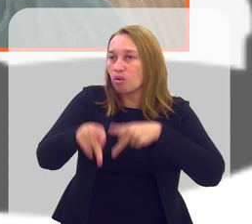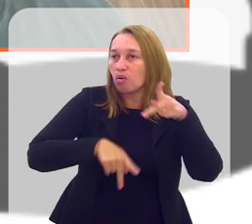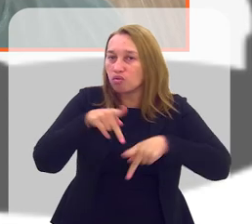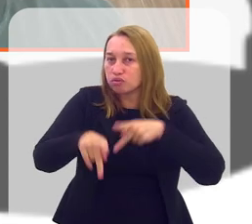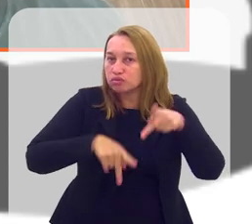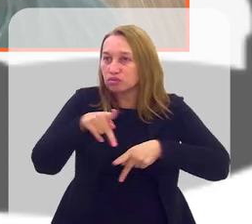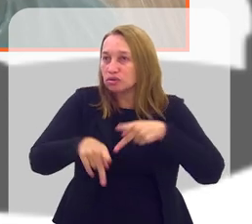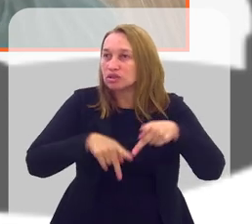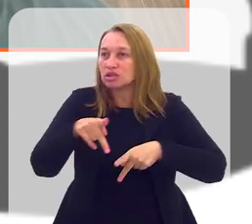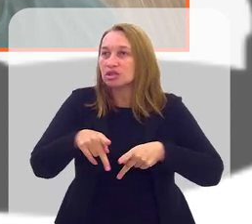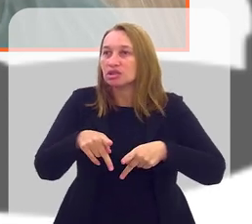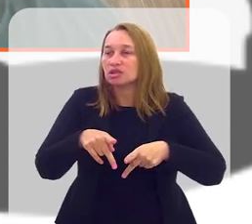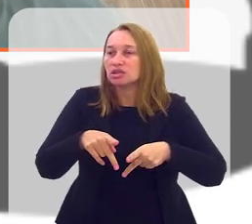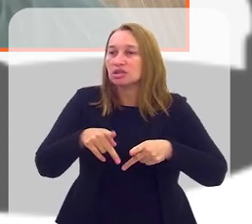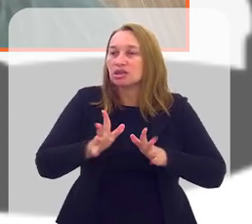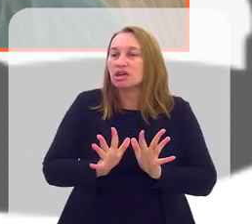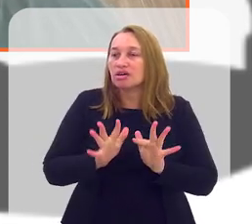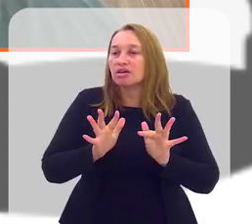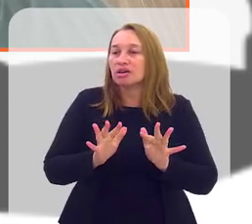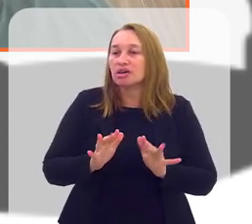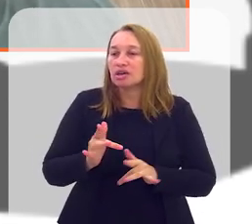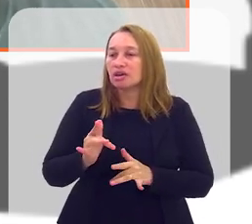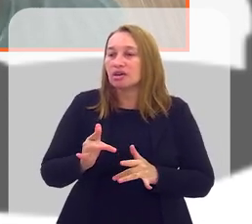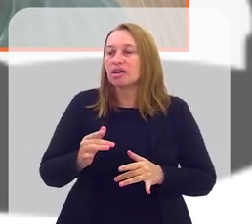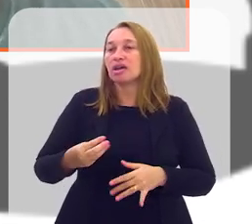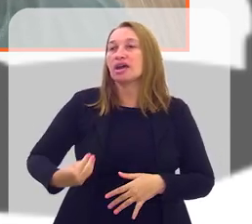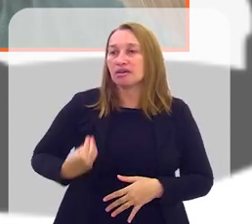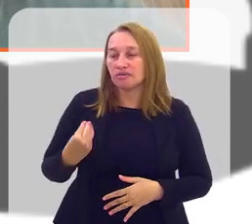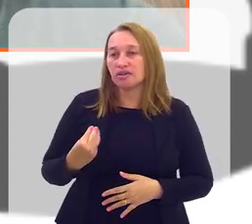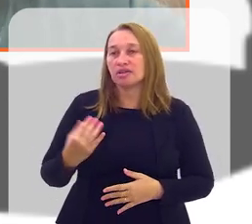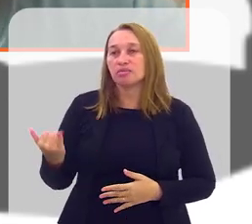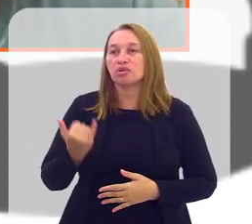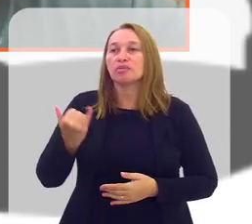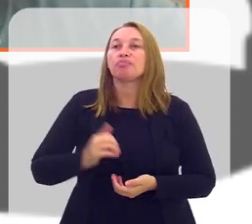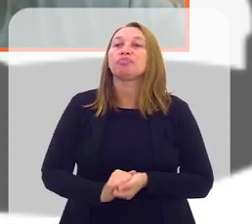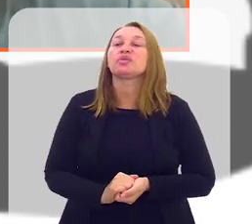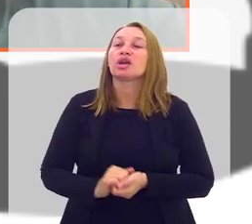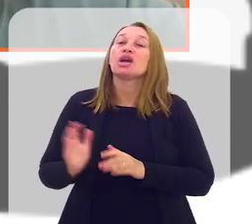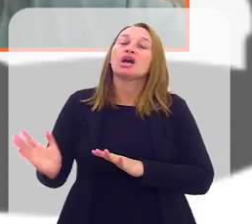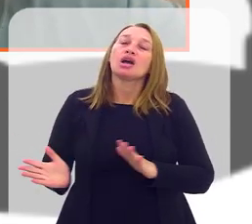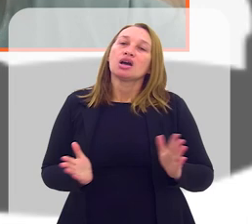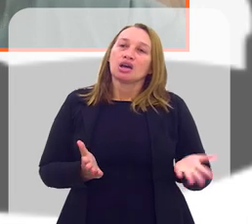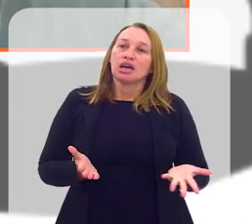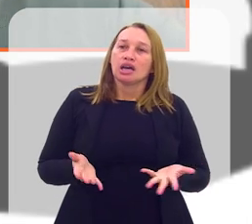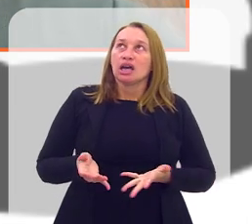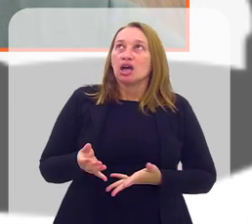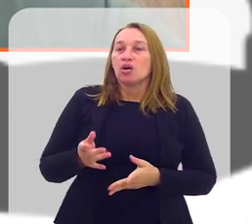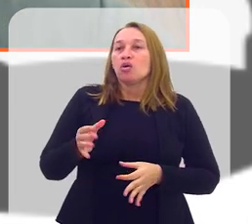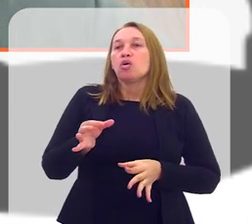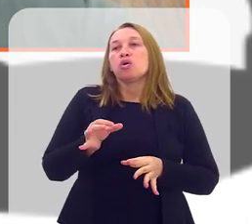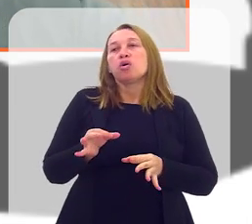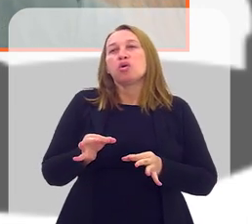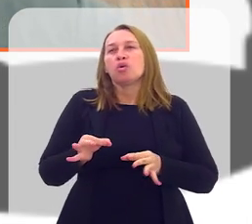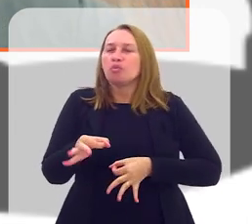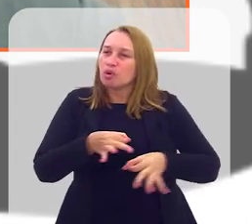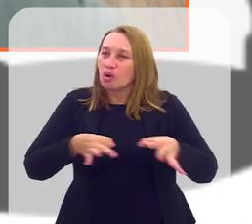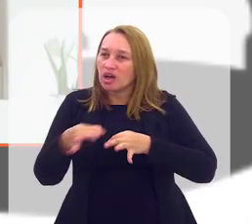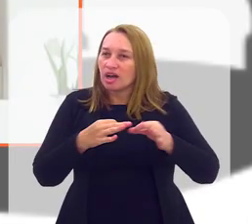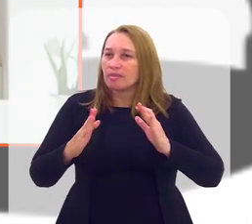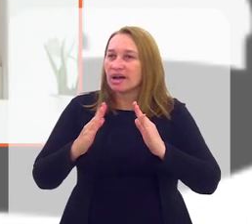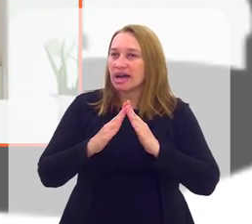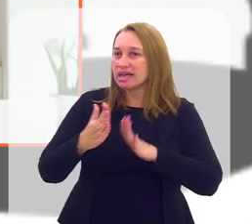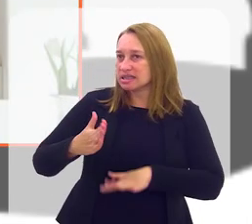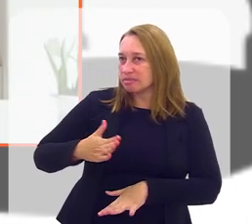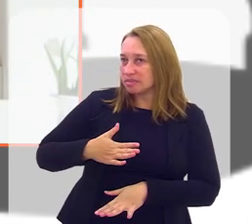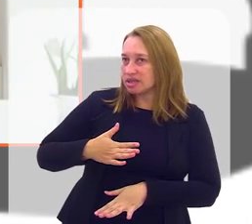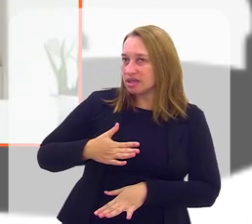da população, que é a finalidade de tudo. O relançamento, por exemplo, do programa Minha